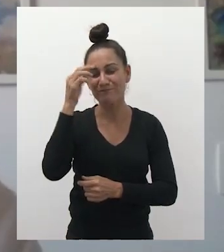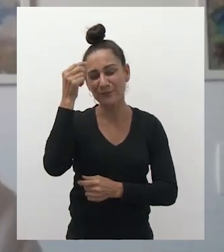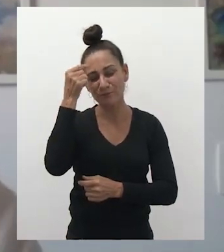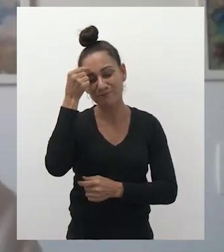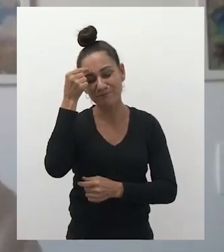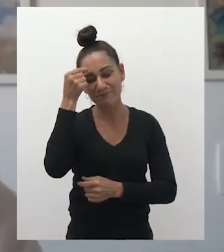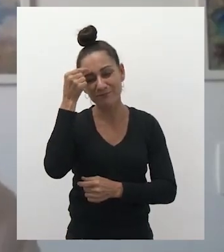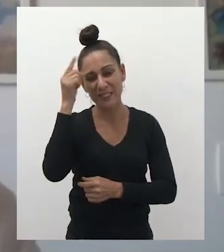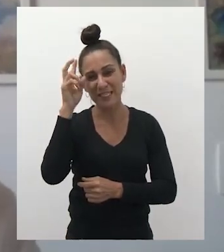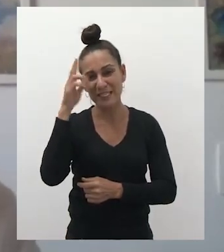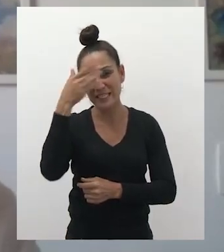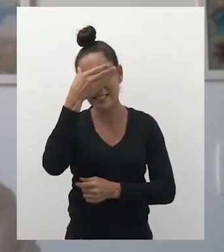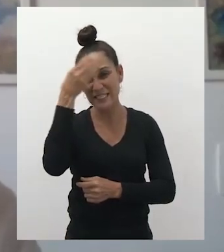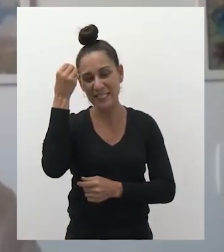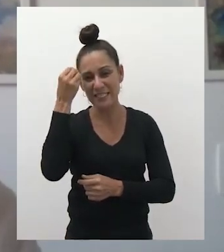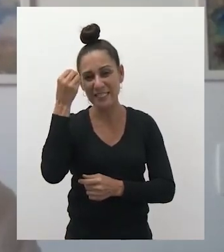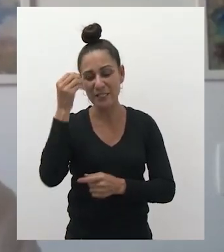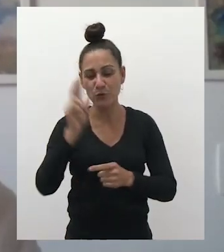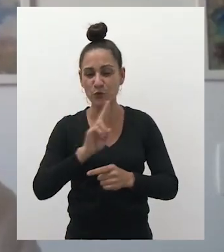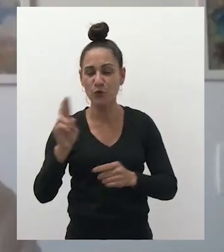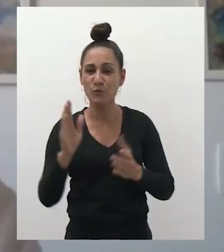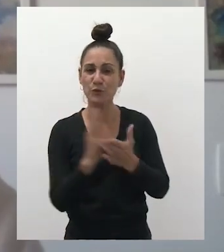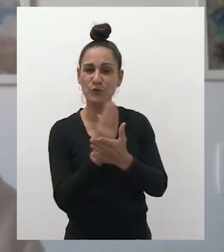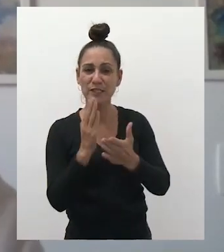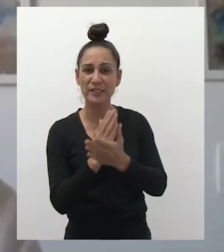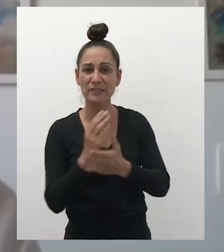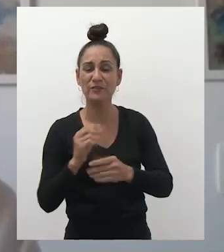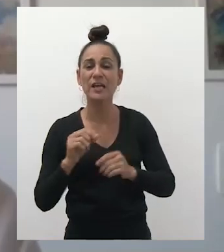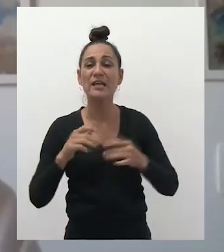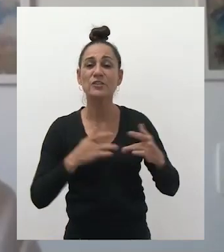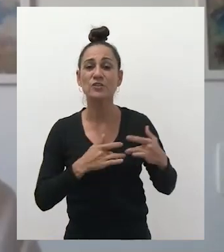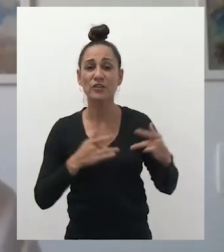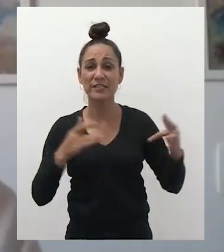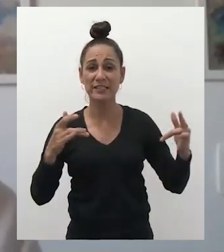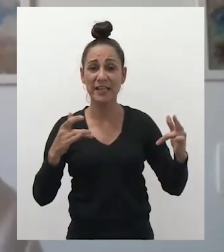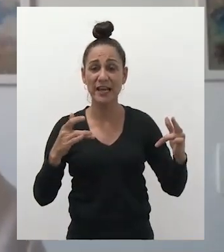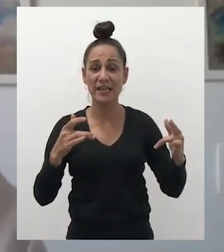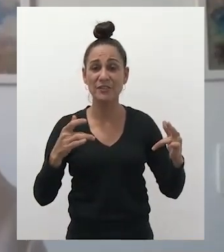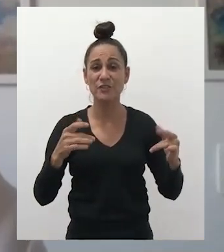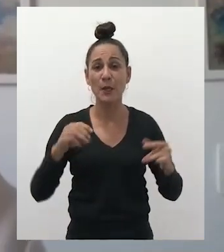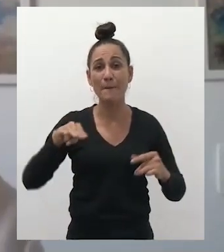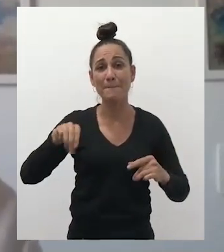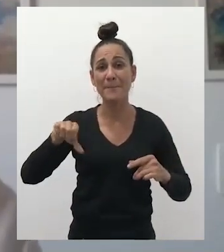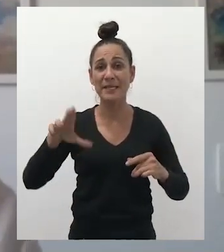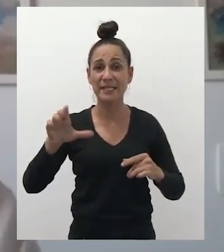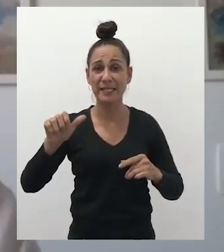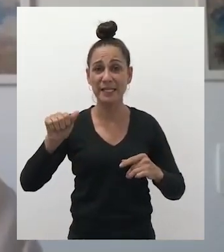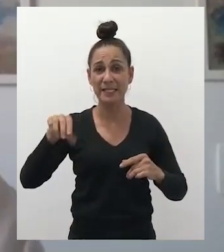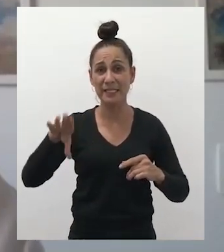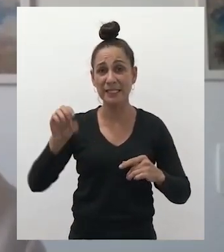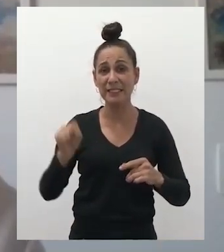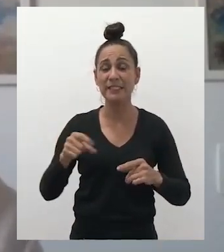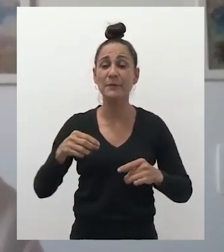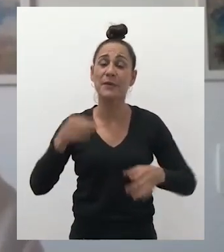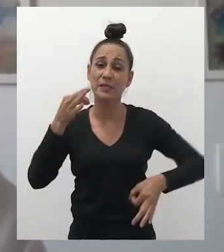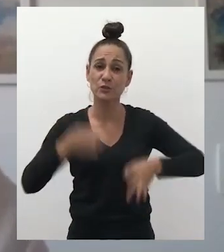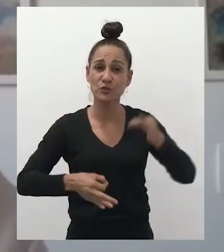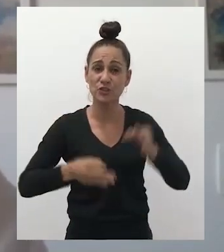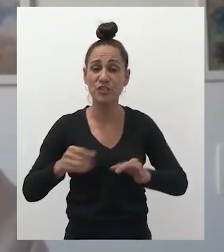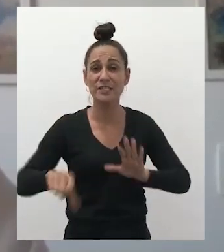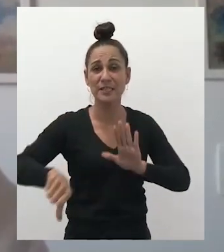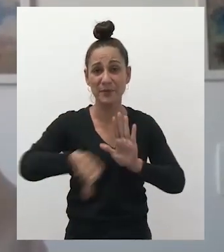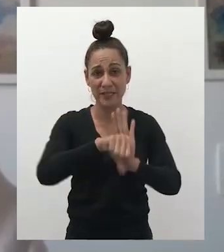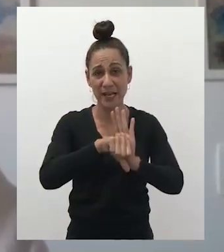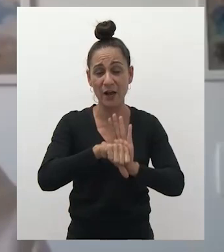fala das espécies de solidariedade social, solidariedade mecânica que a gente tem em função da justiça penal e tudo mais.